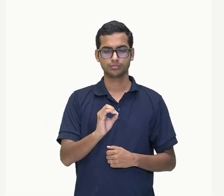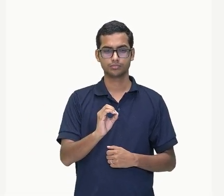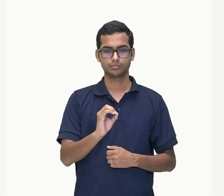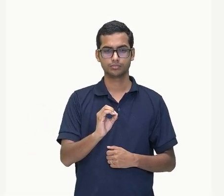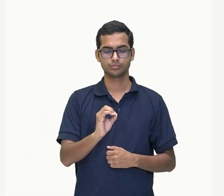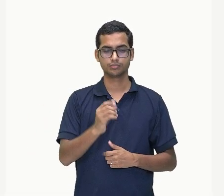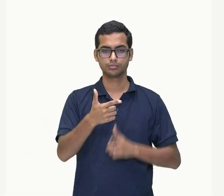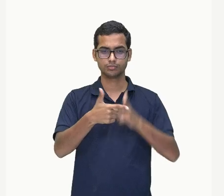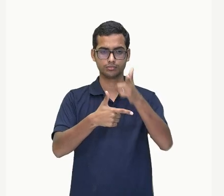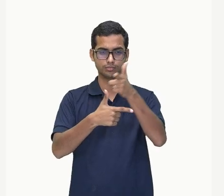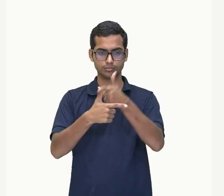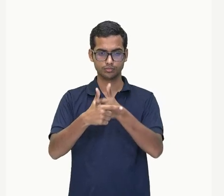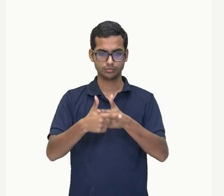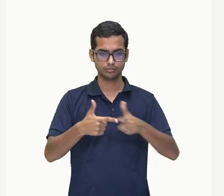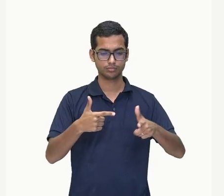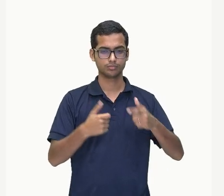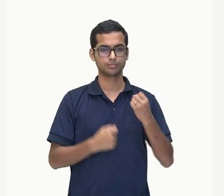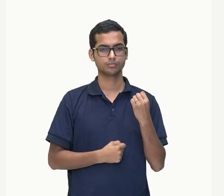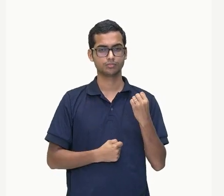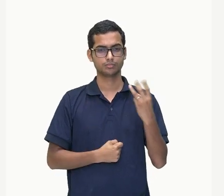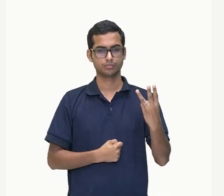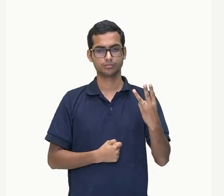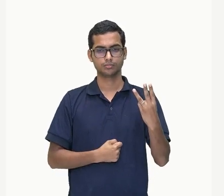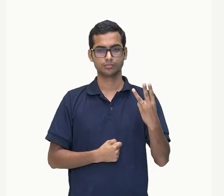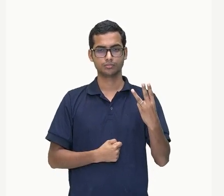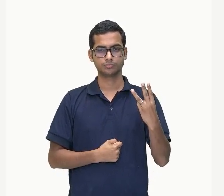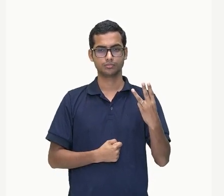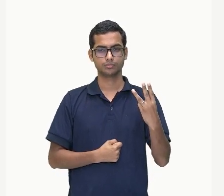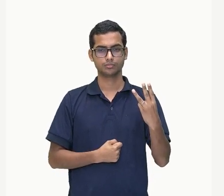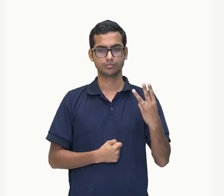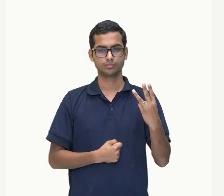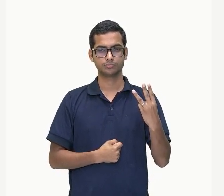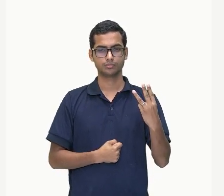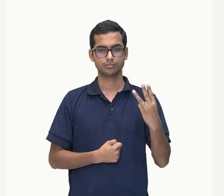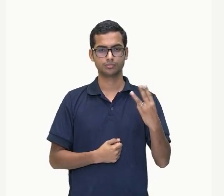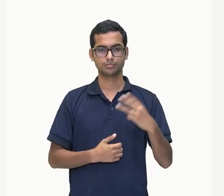é divisível por 3.